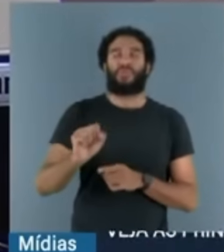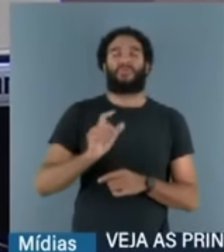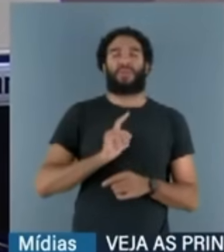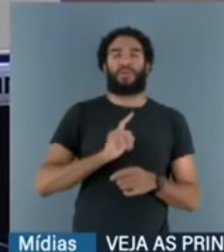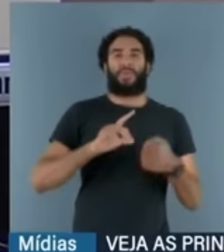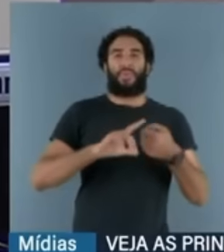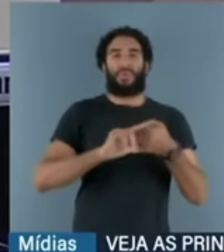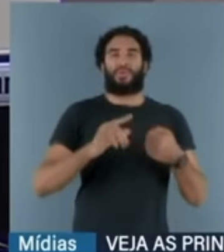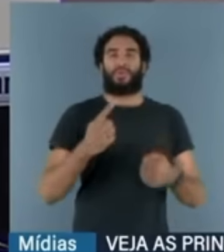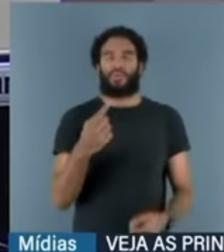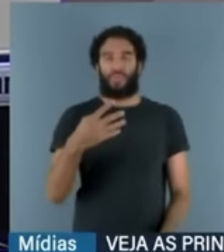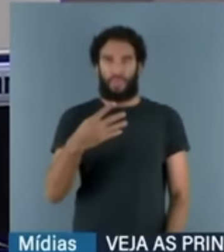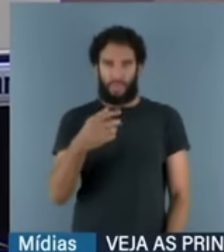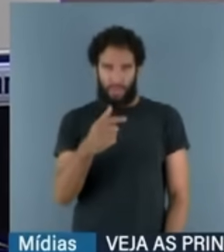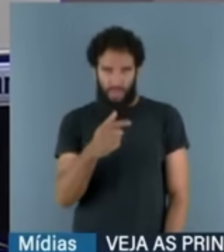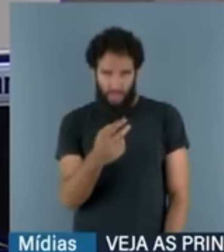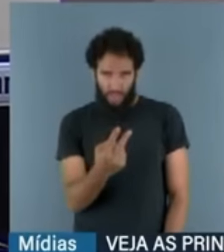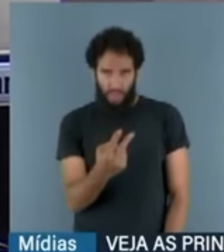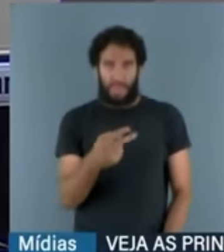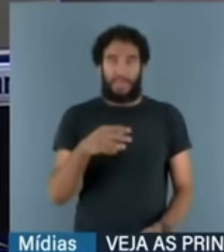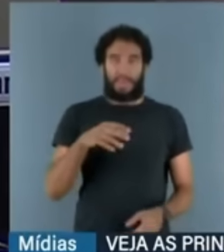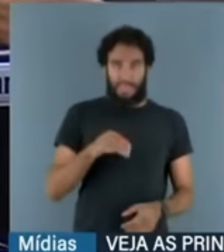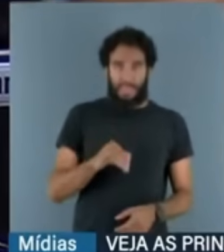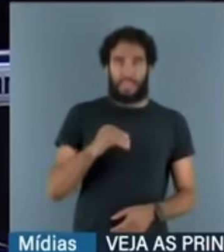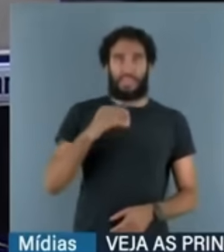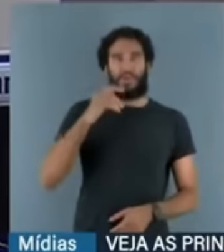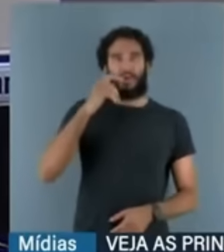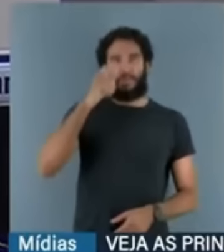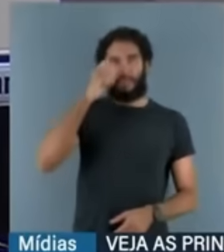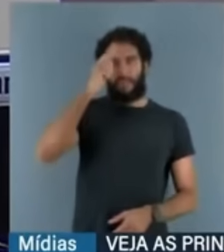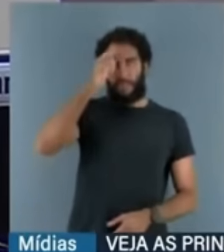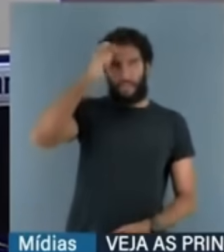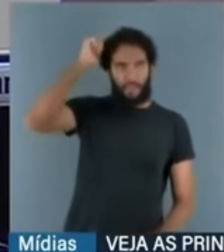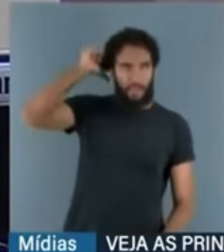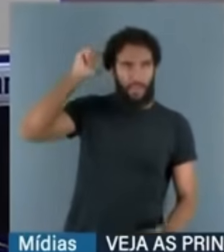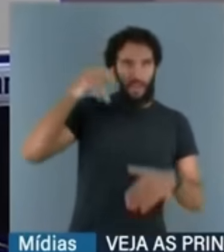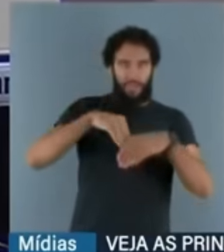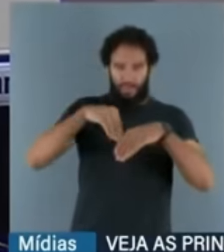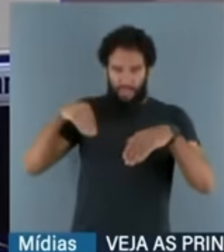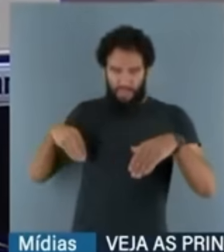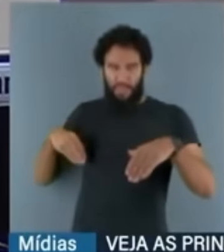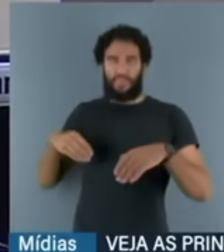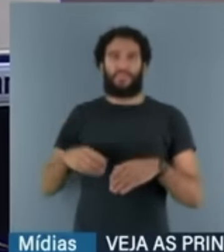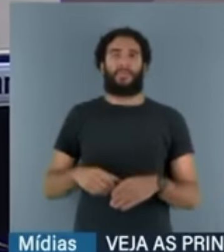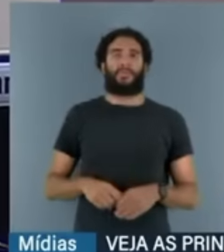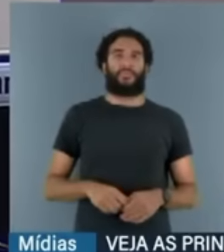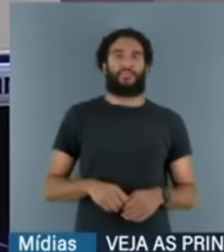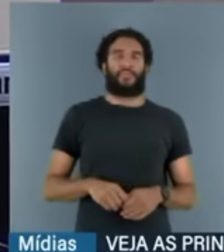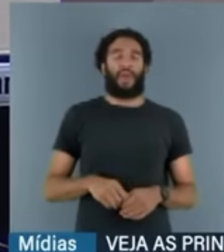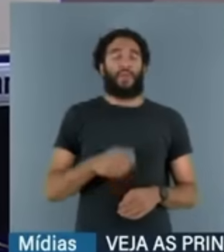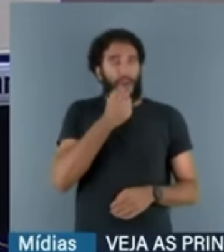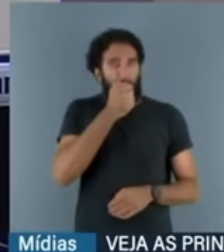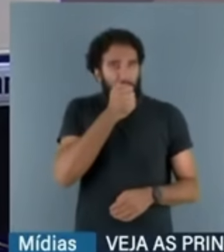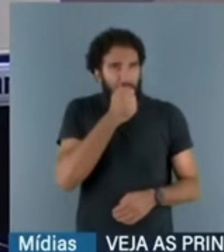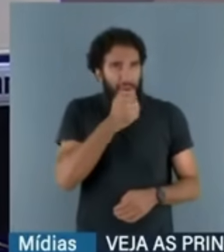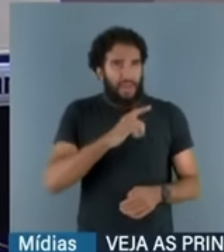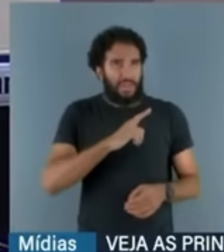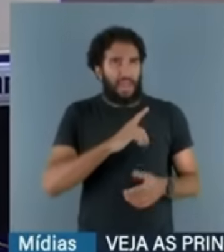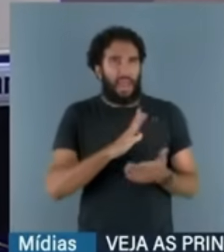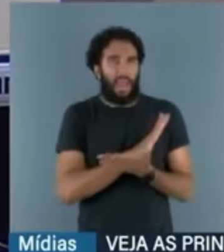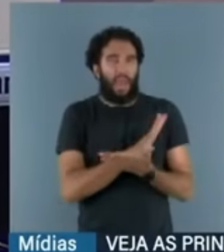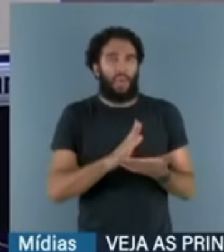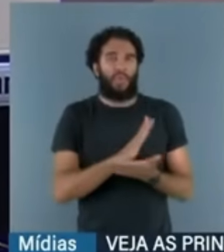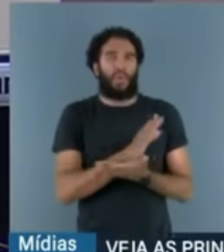restabelecida a ordem, se afasta Xandão, se afasta, aí o senhor vem com alguns... O senhor vem, não, o áudio, na verdade, vem com alguns termos, como, por